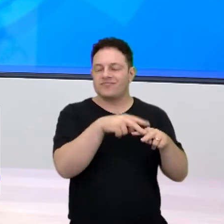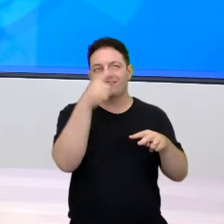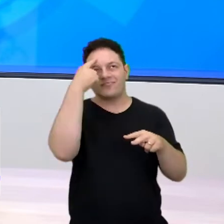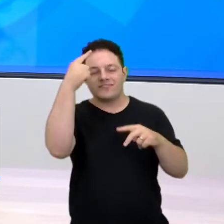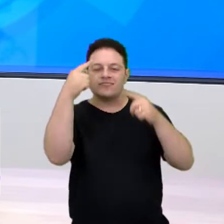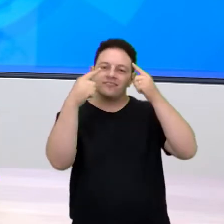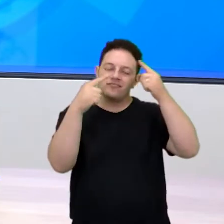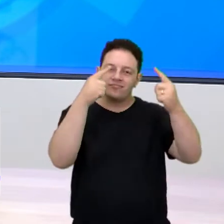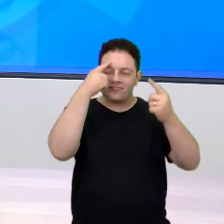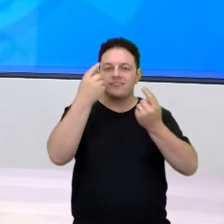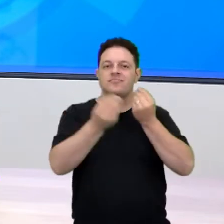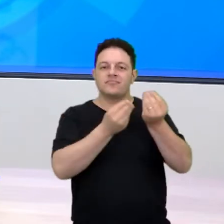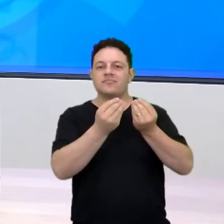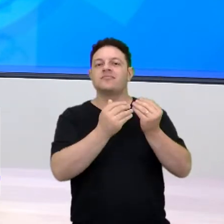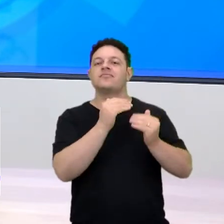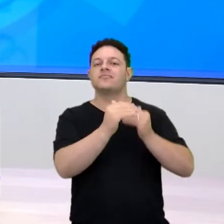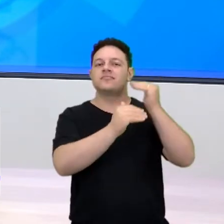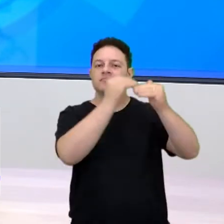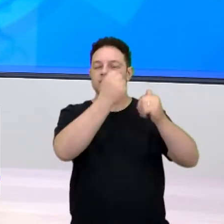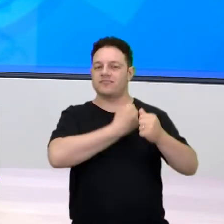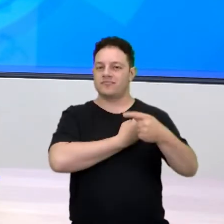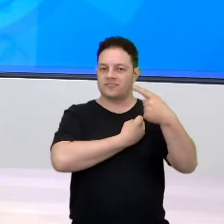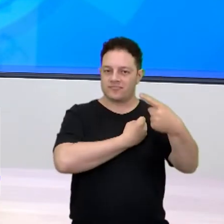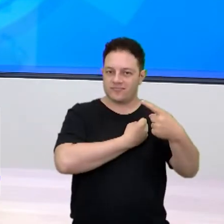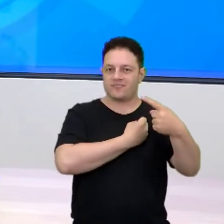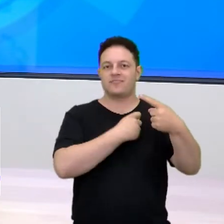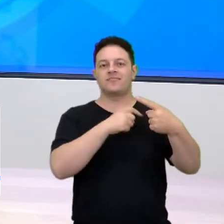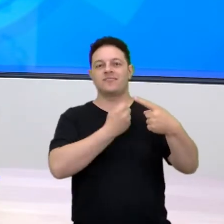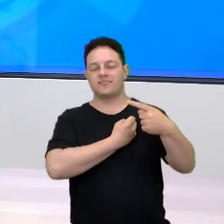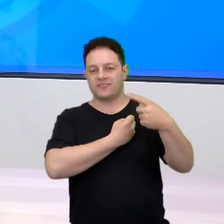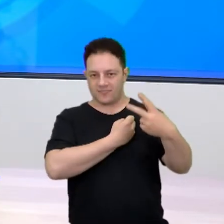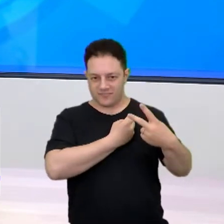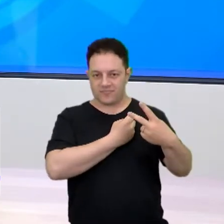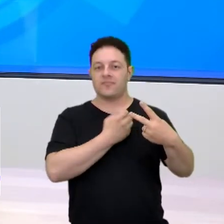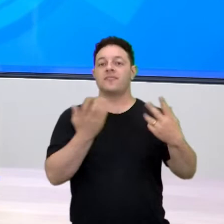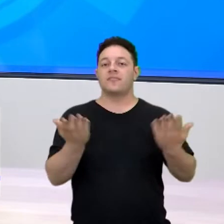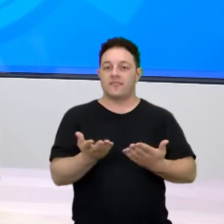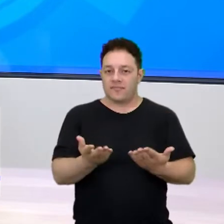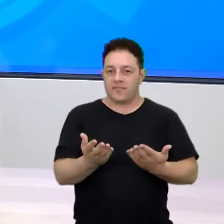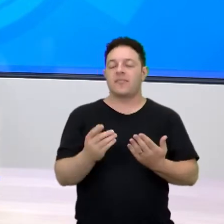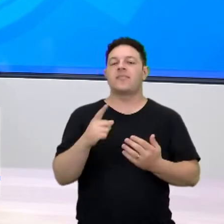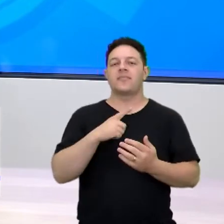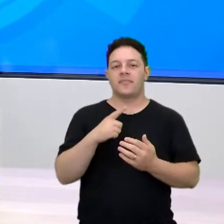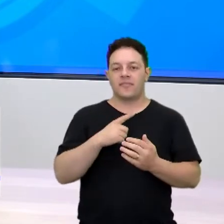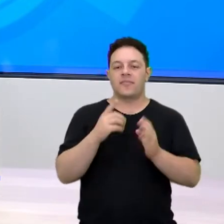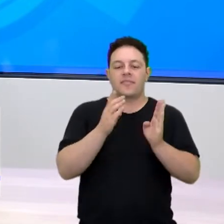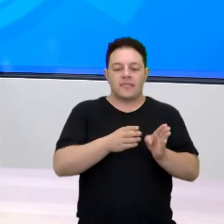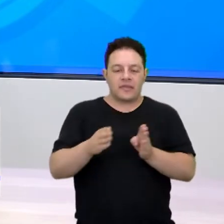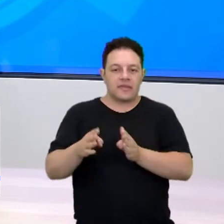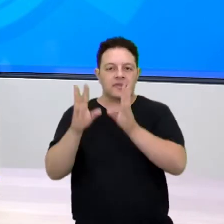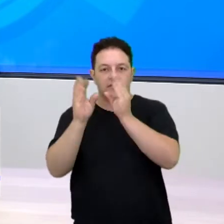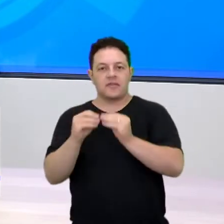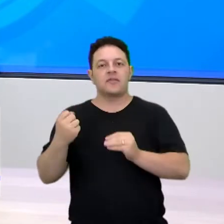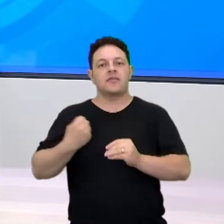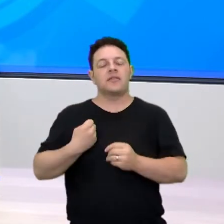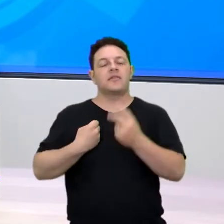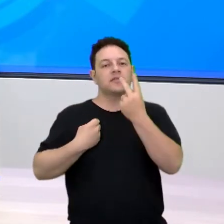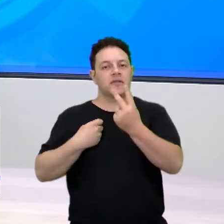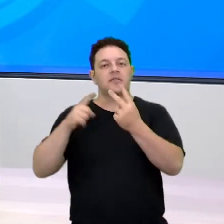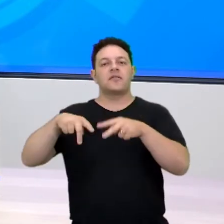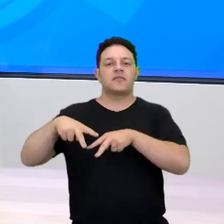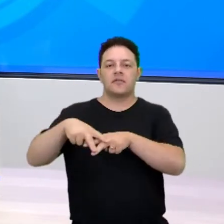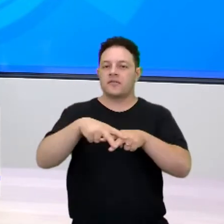abordagens no desenvolvimento 1 e 2, e agora na sistematização 2, nós também vamos fazer aí uma revisão abordando,